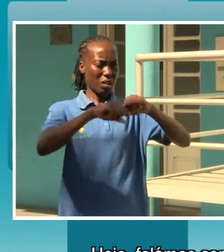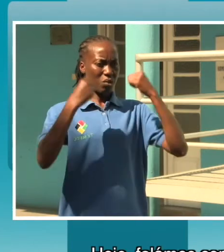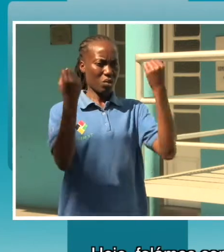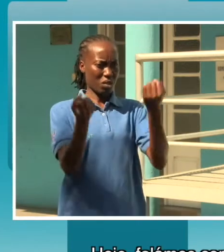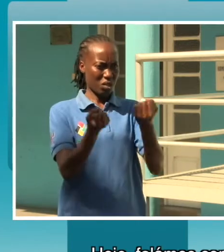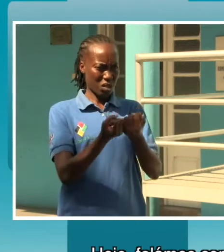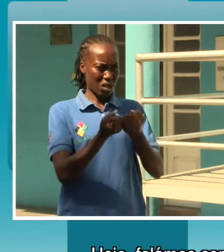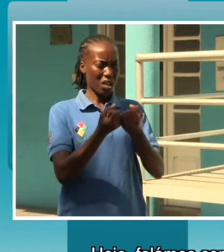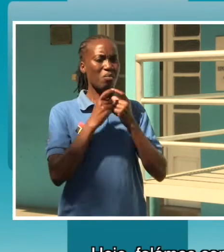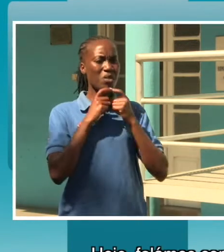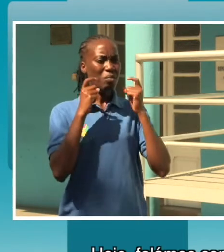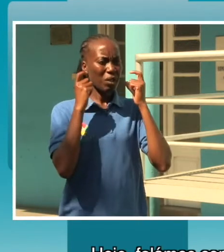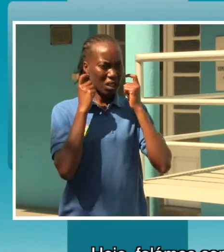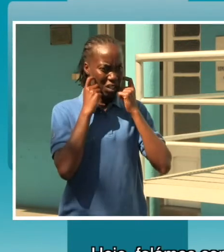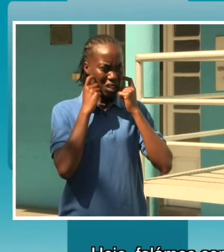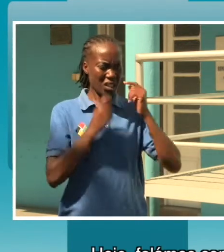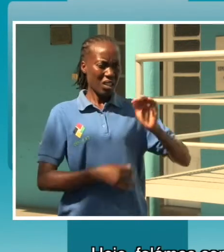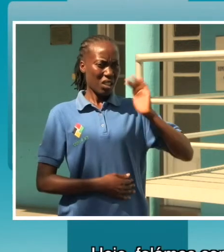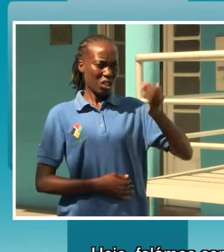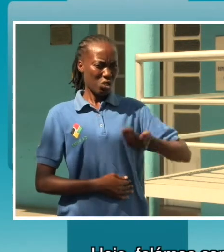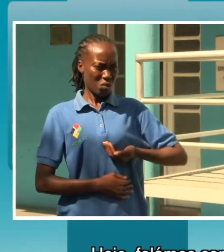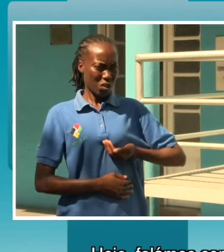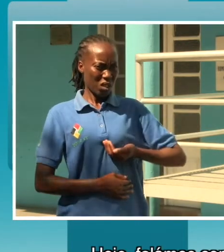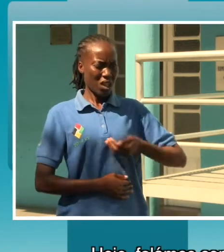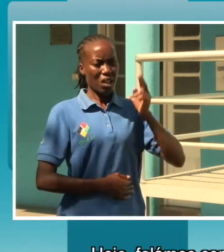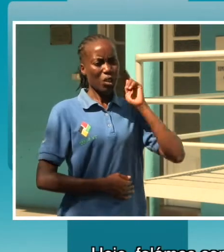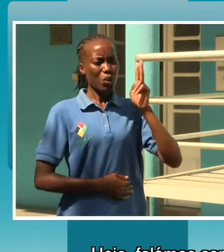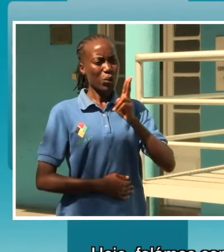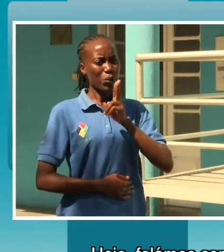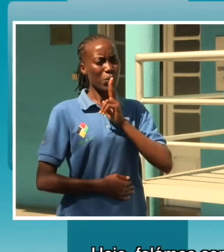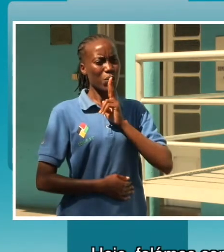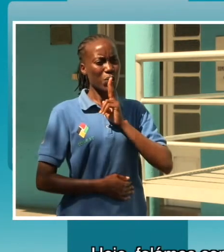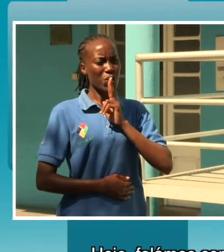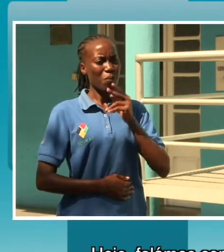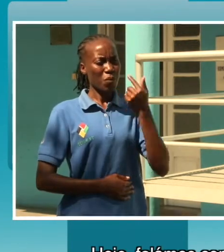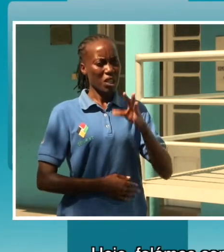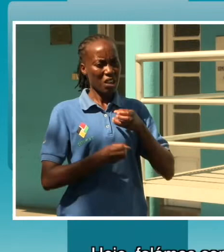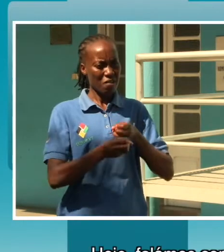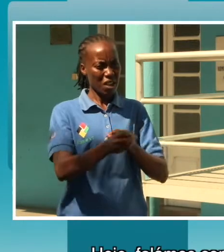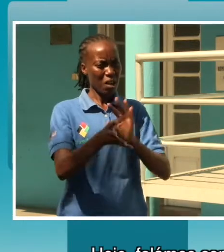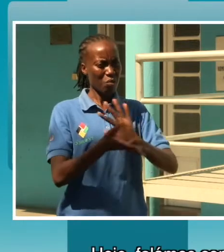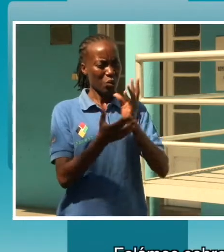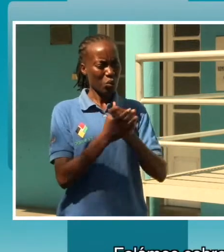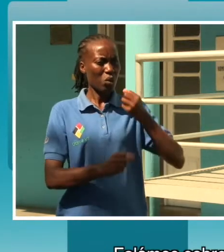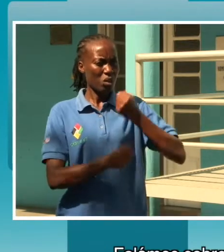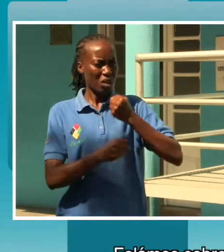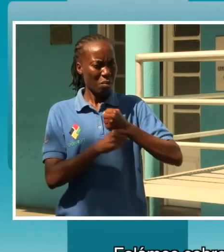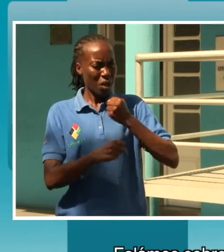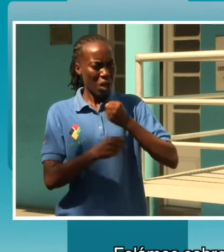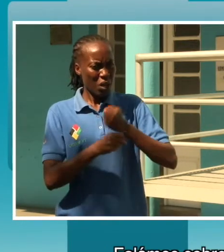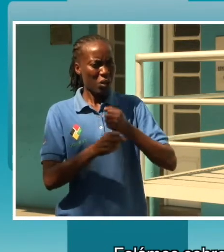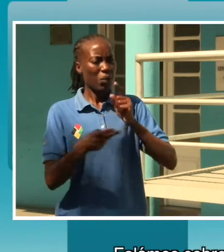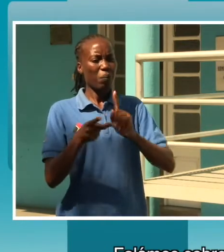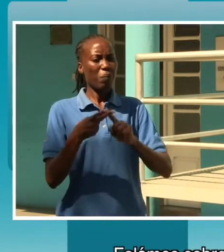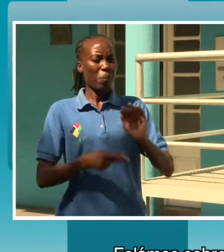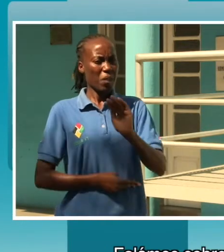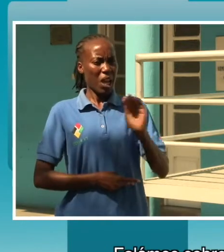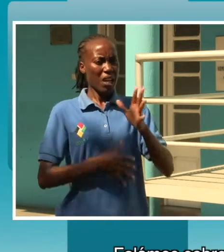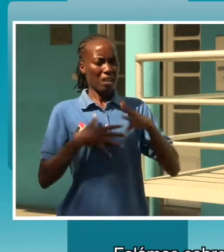secretária-geral da Associação Moçambicana das Mulheres Surdas. Falamos sobretudo dos